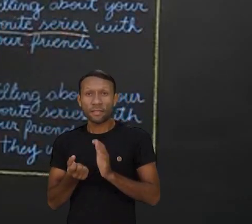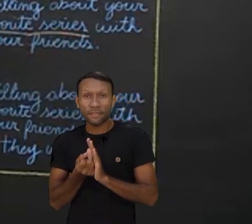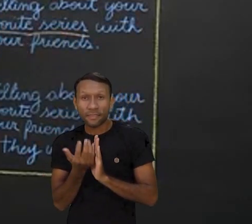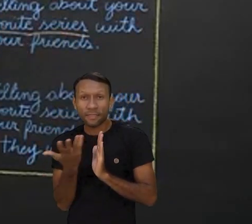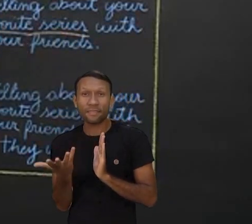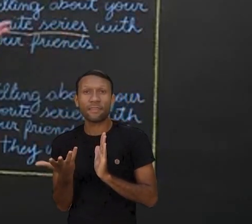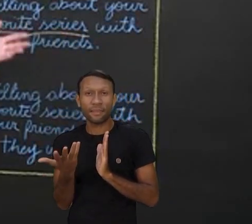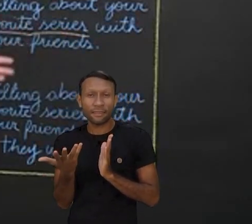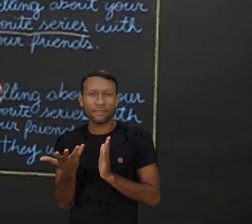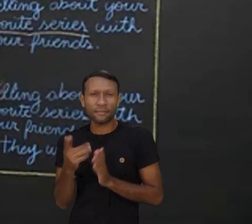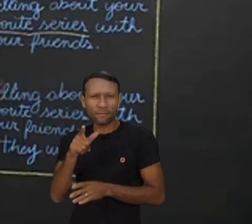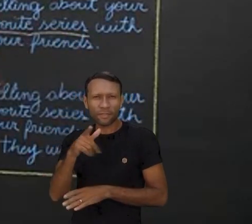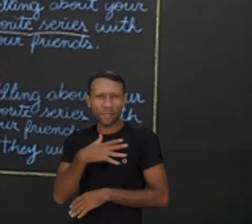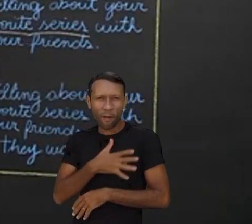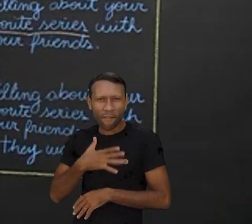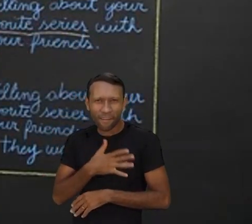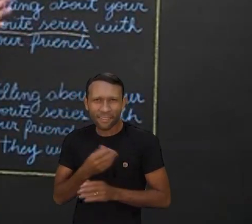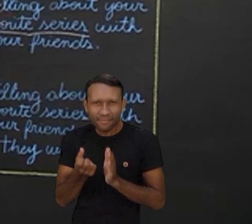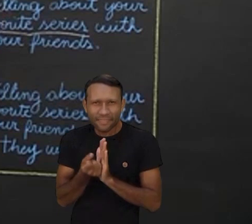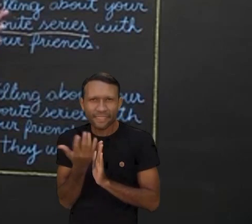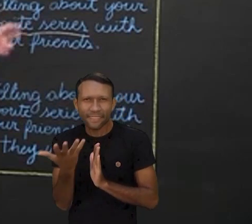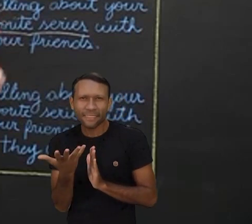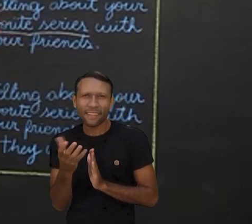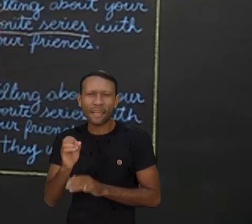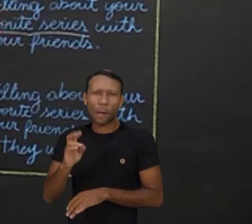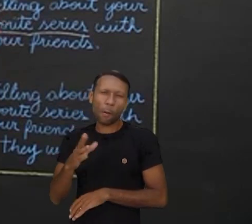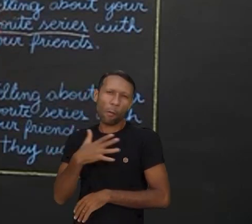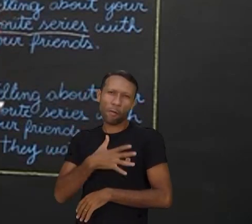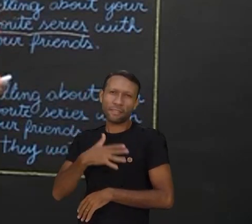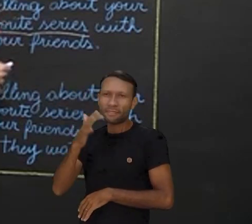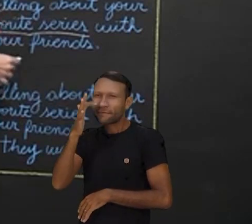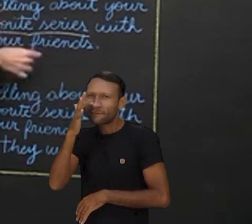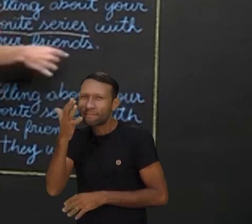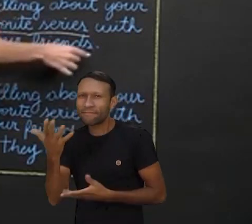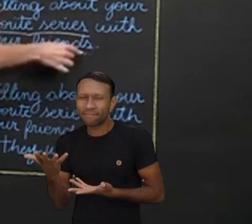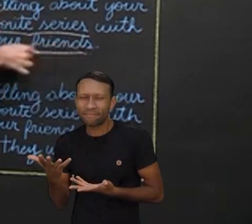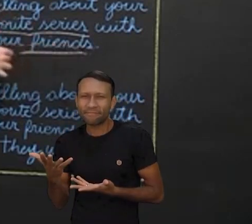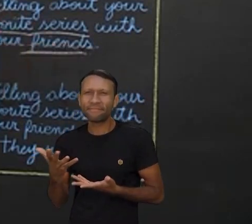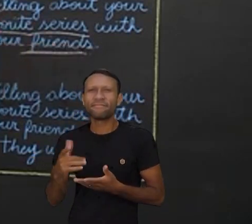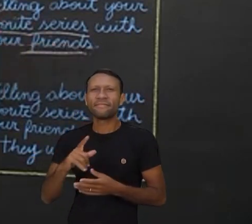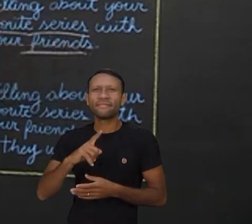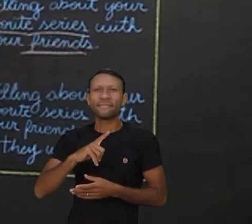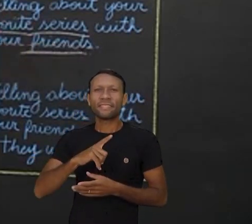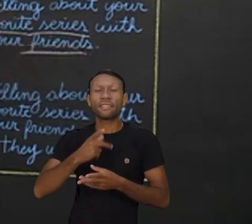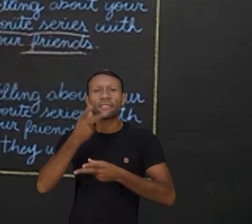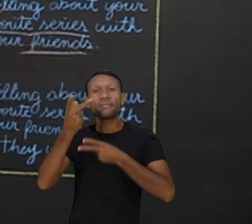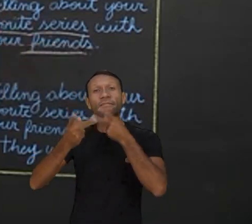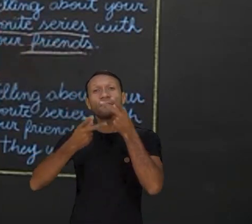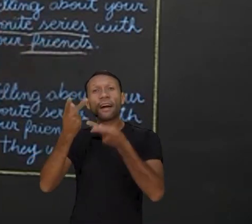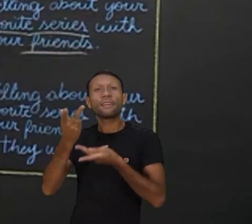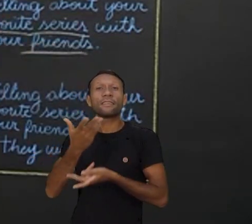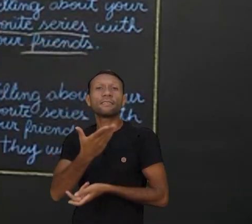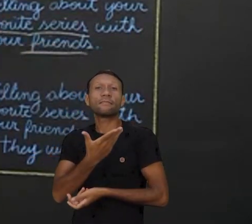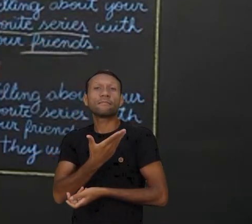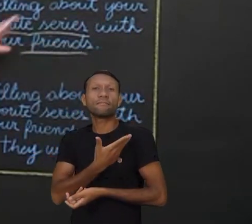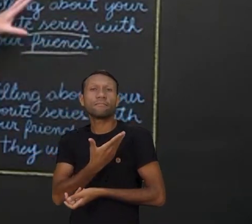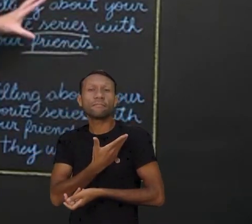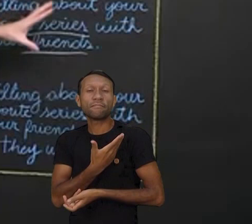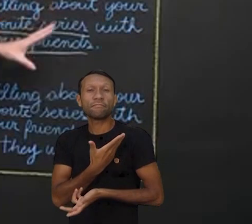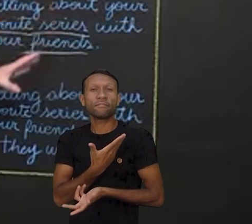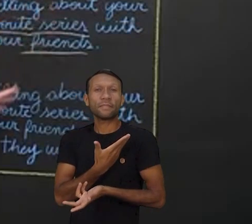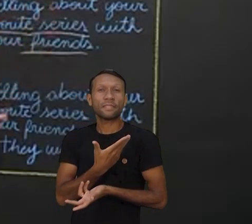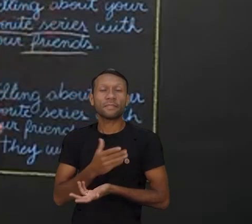Todo mundo, né, tem uma série preferida ou gostaria de assistir uma série. E aí você está falando sobre ela com seus amigos.